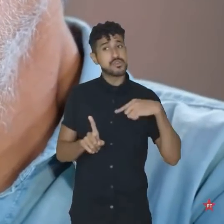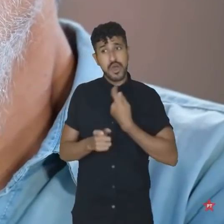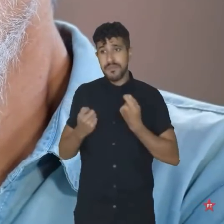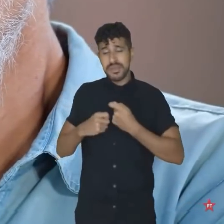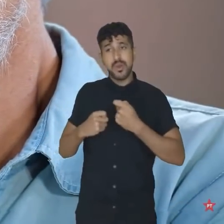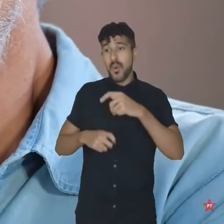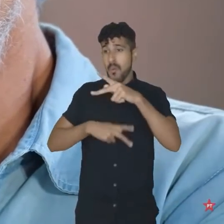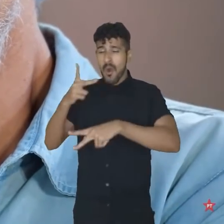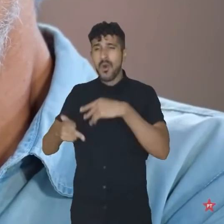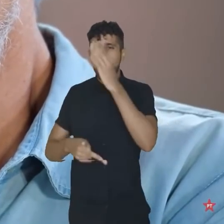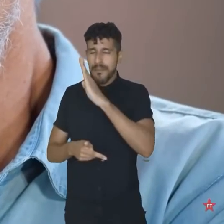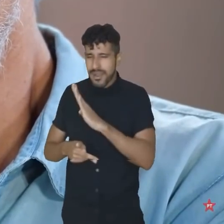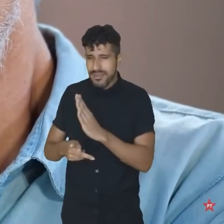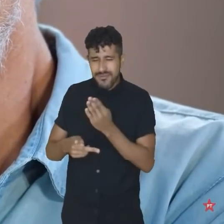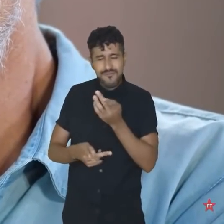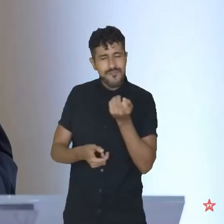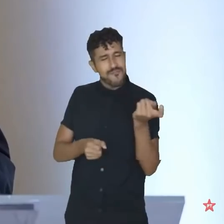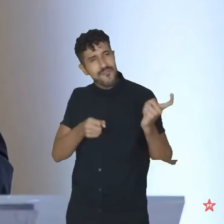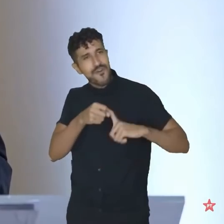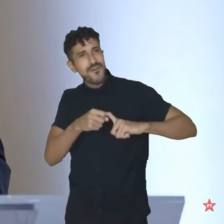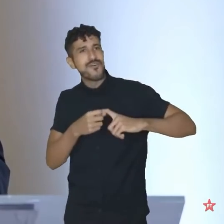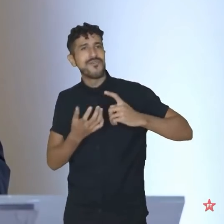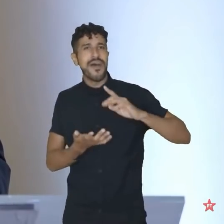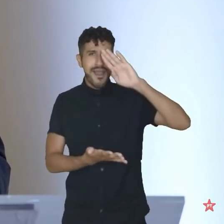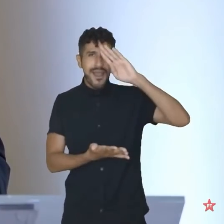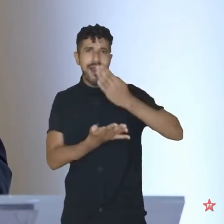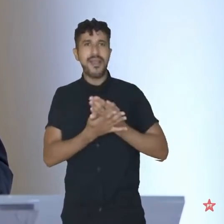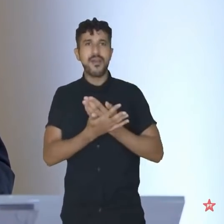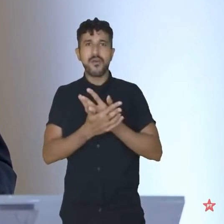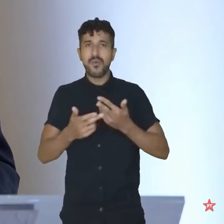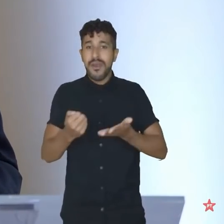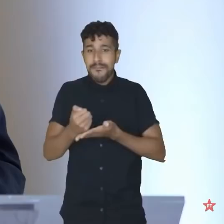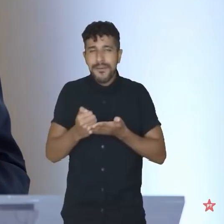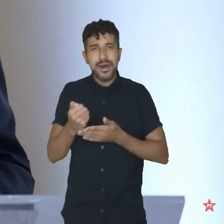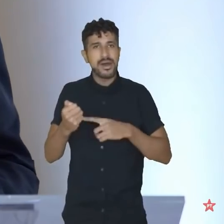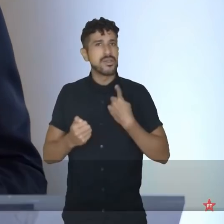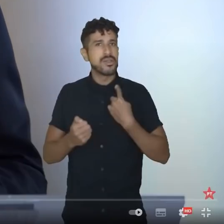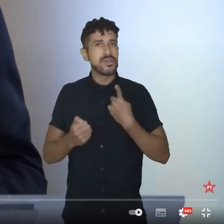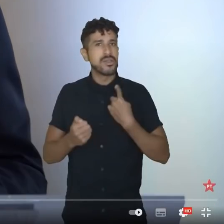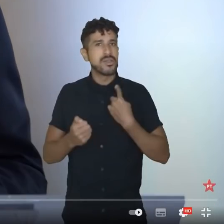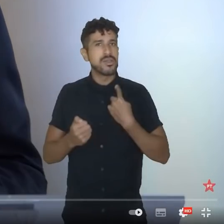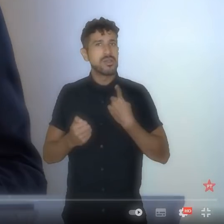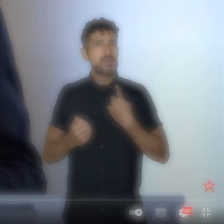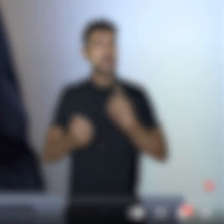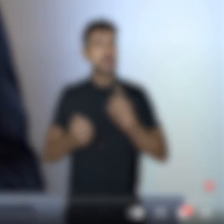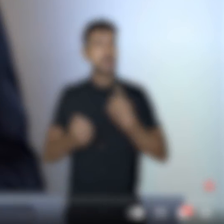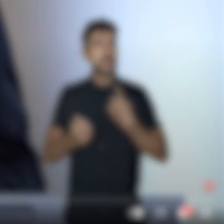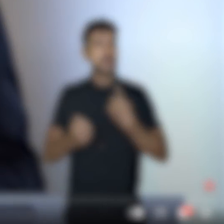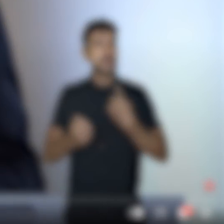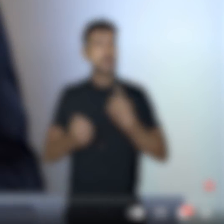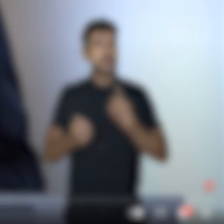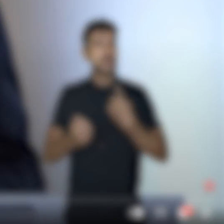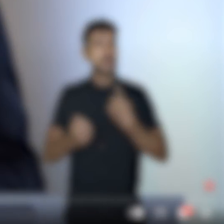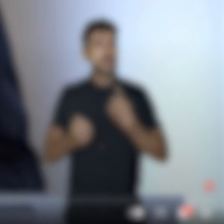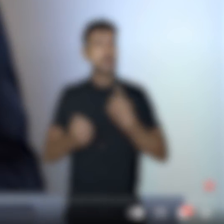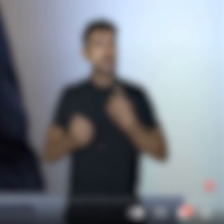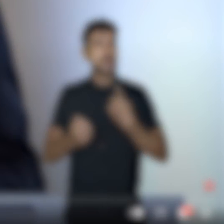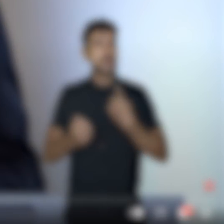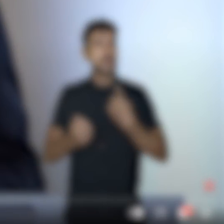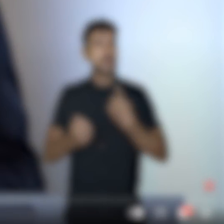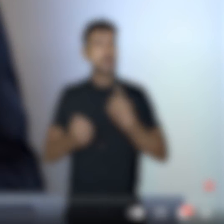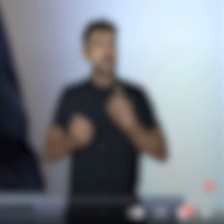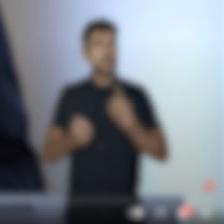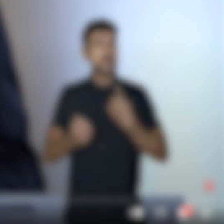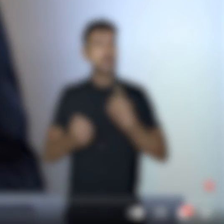mais elementares que a gente nunca deveria ter perdido e nós perdemos todos você vê que nesse trecho